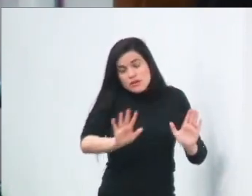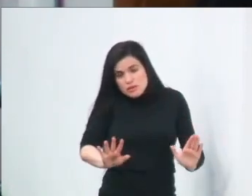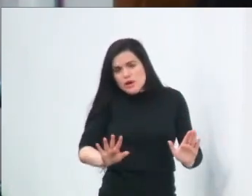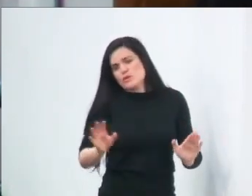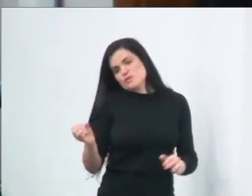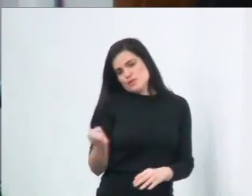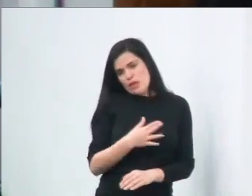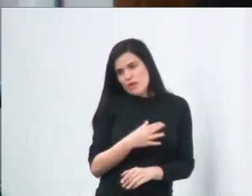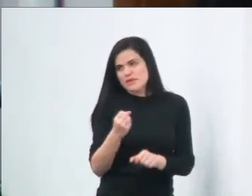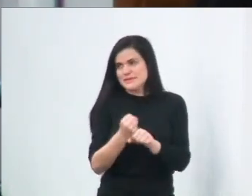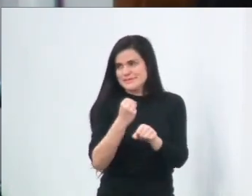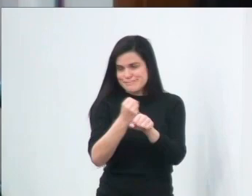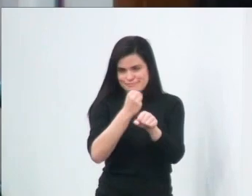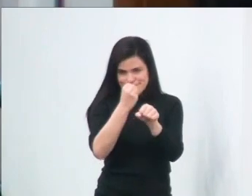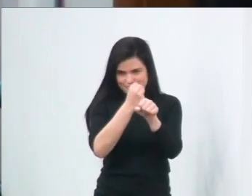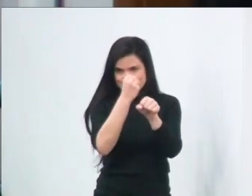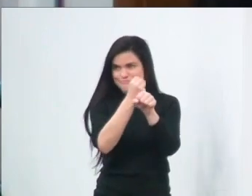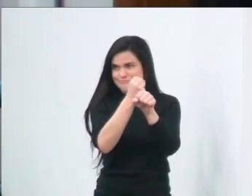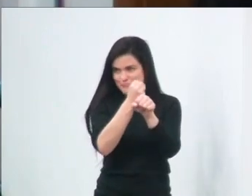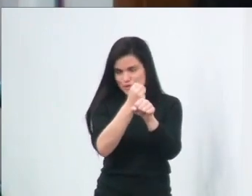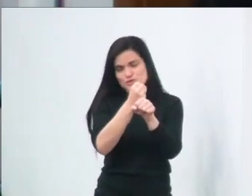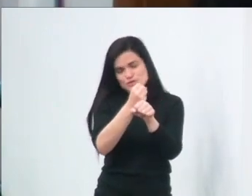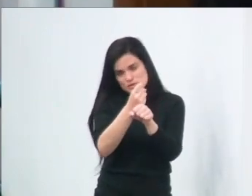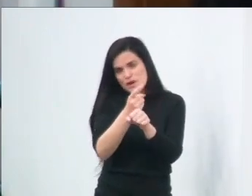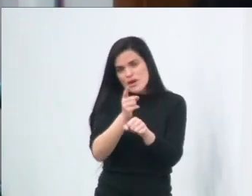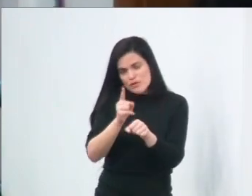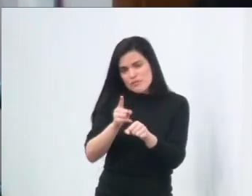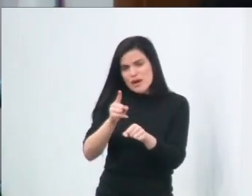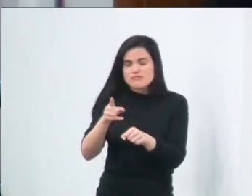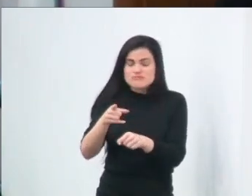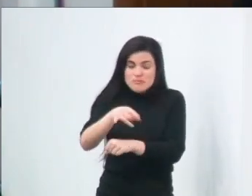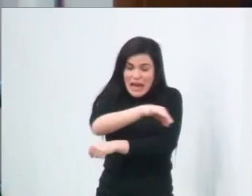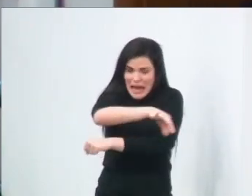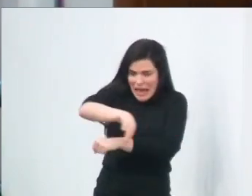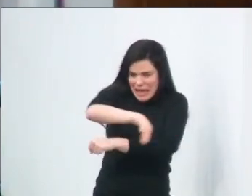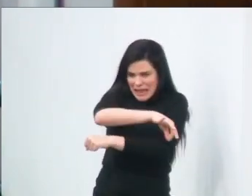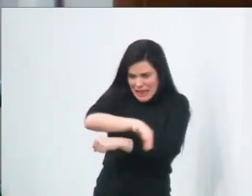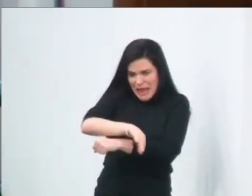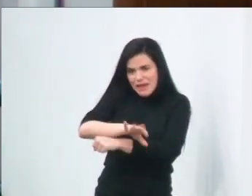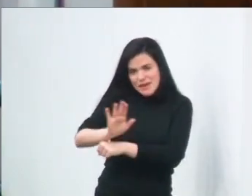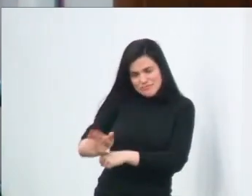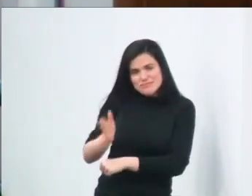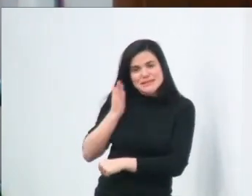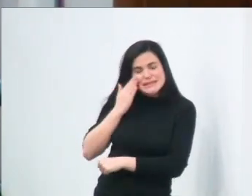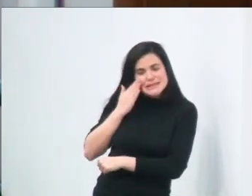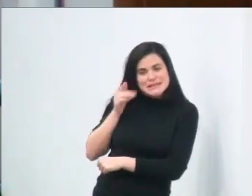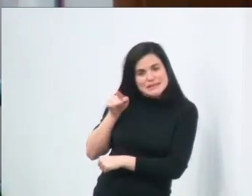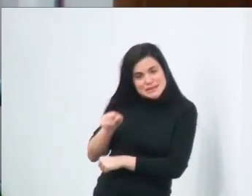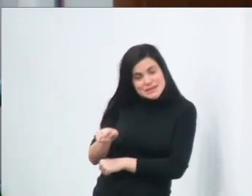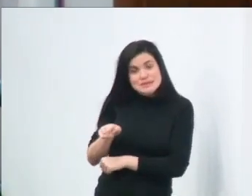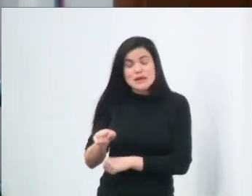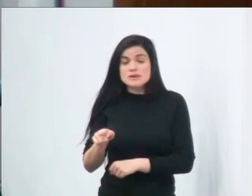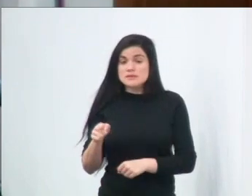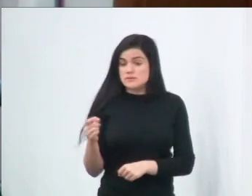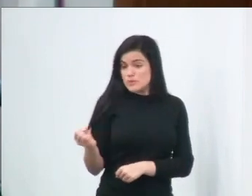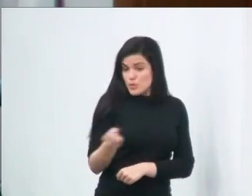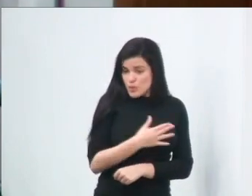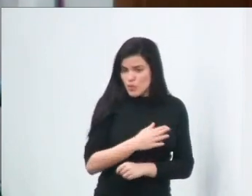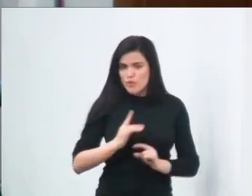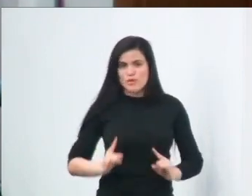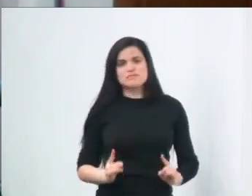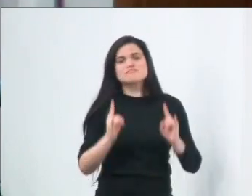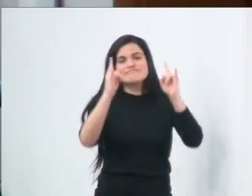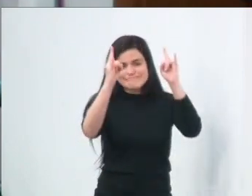bem prestado pela arquiteta, a dificuldade que nós temos lá é que o prédio, esse novo prédio, ele vai